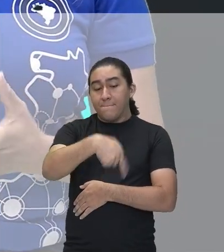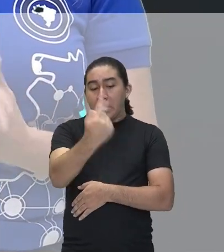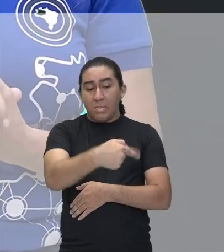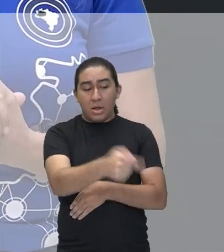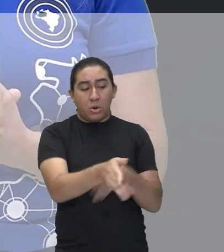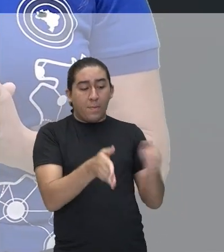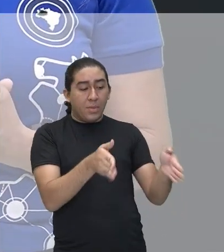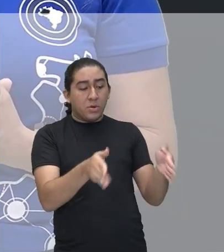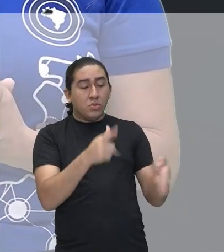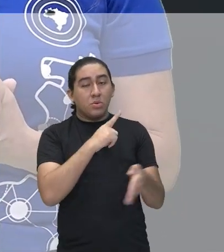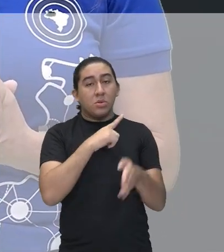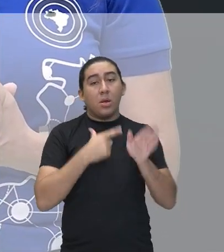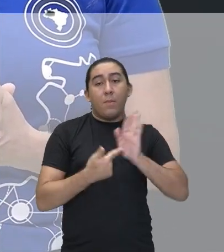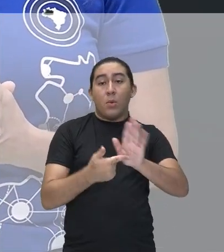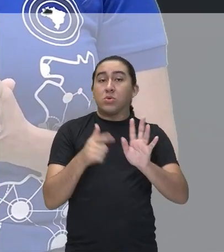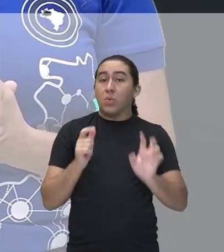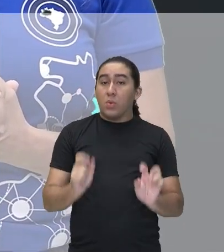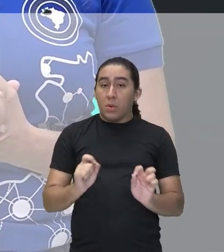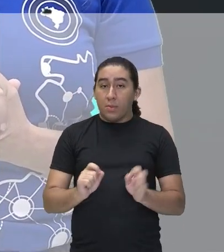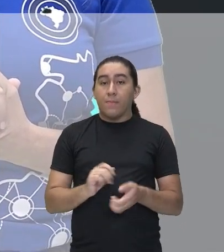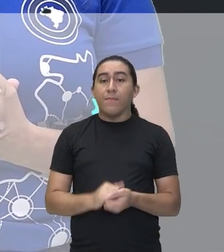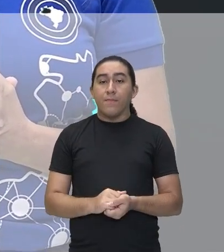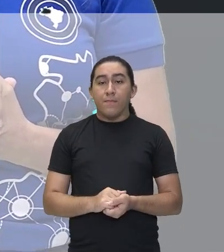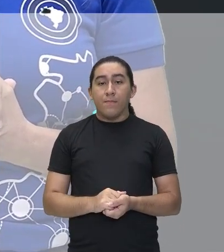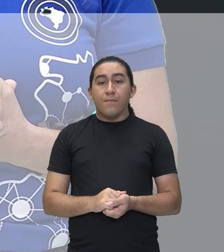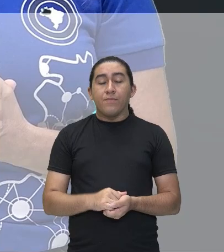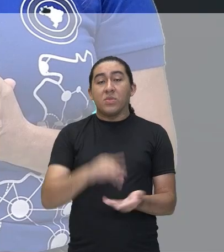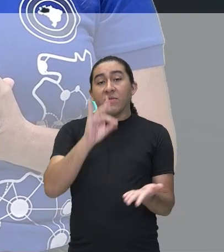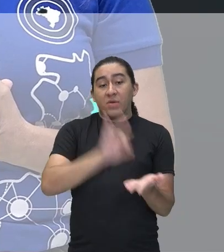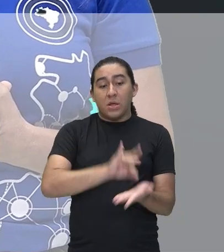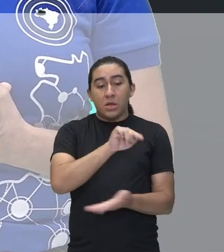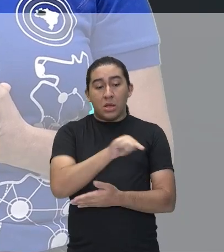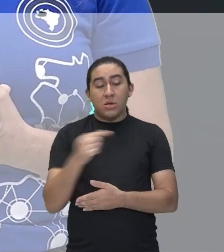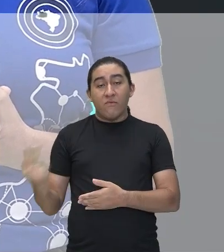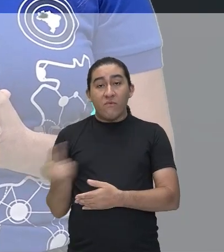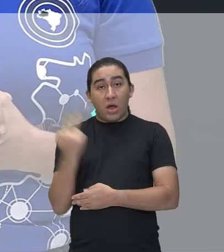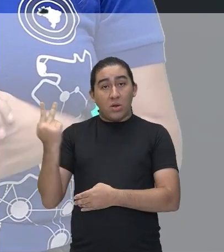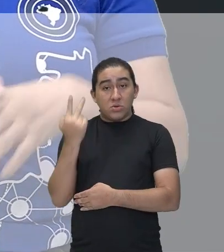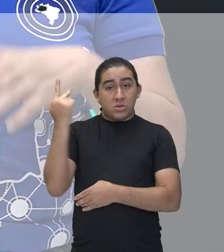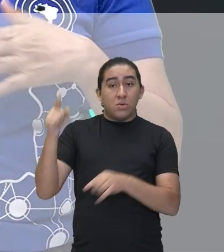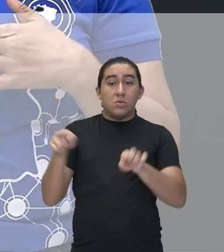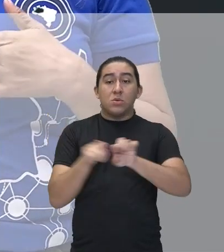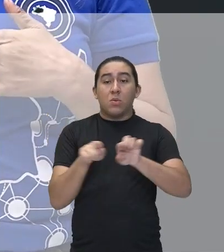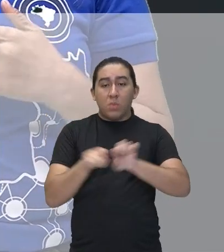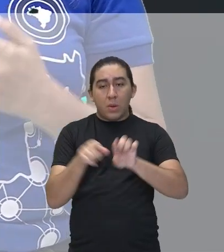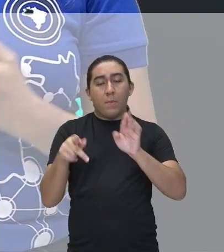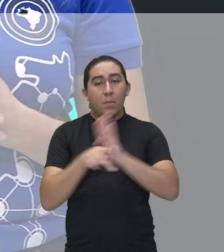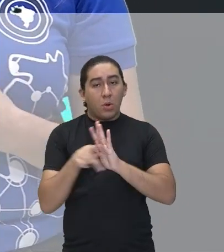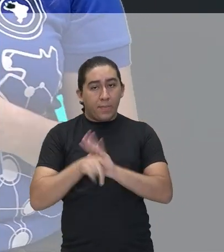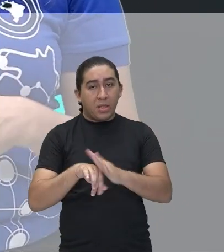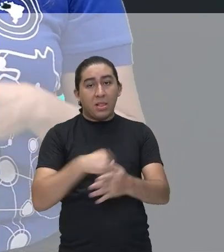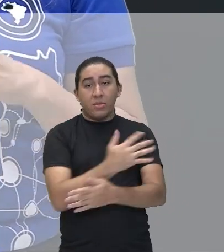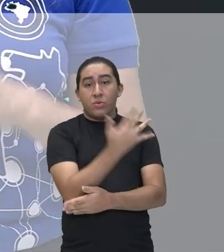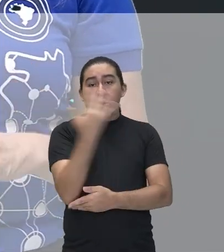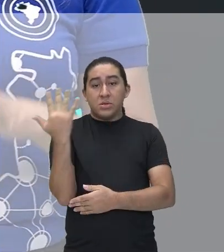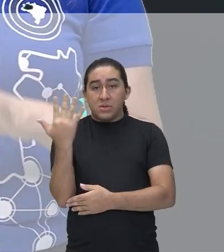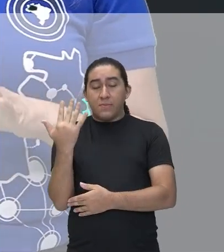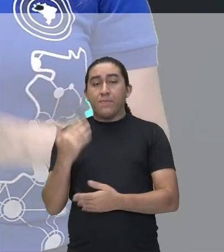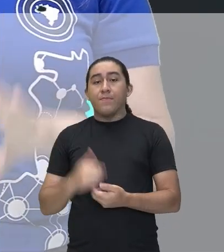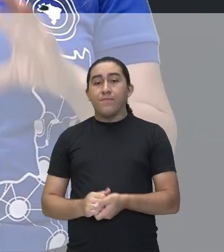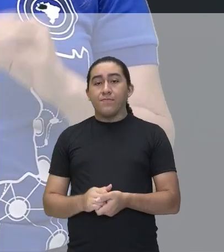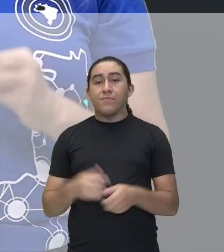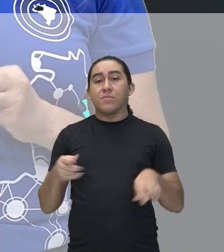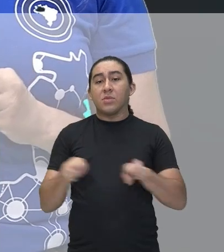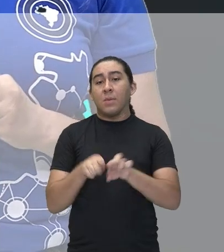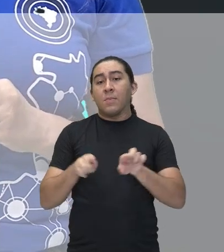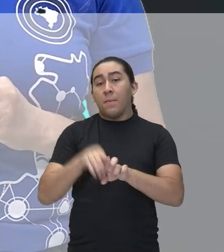vem trazendo ainda, né, esta valorização da natureza. E os